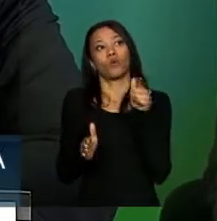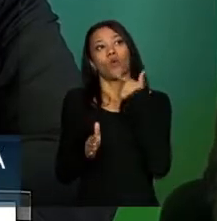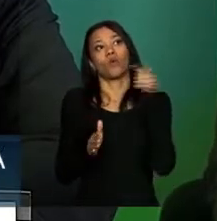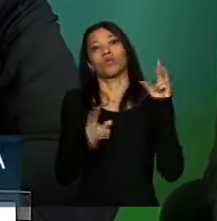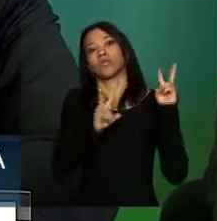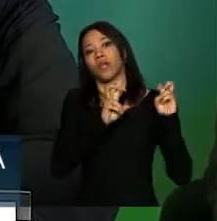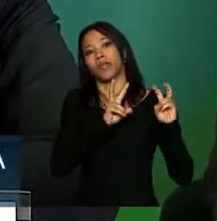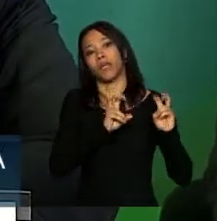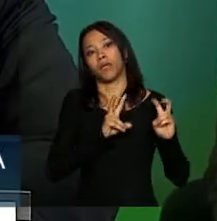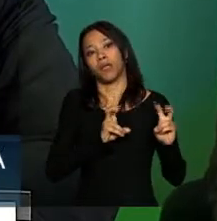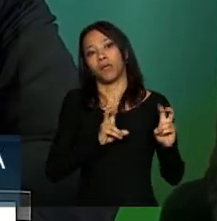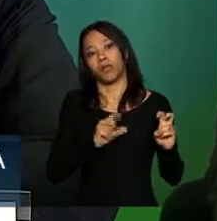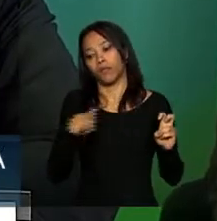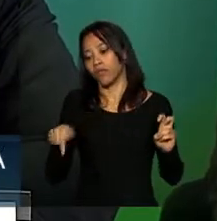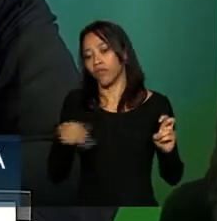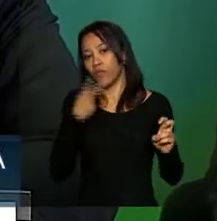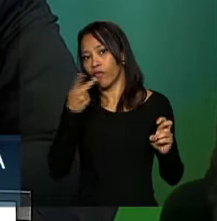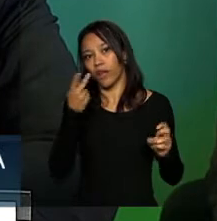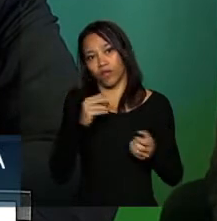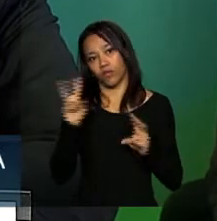essa matéria vai ficar prejudicada.